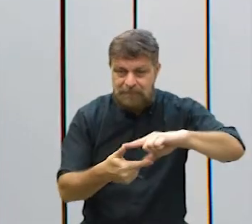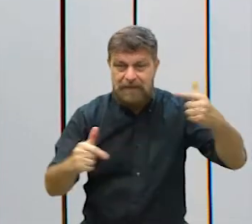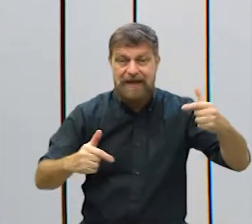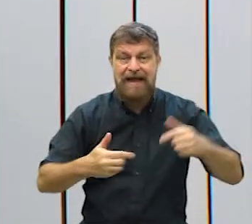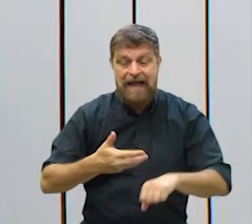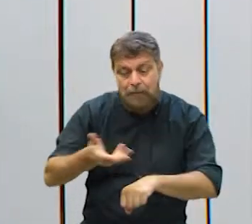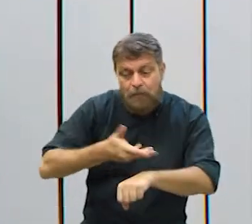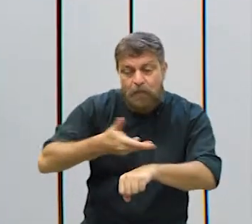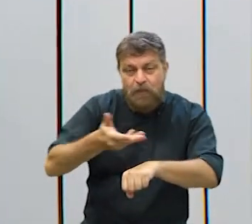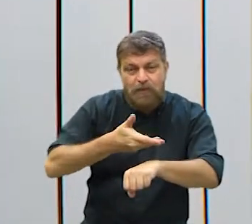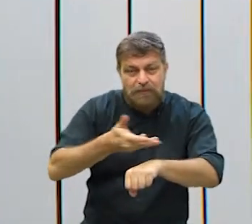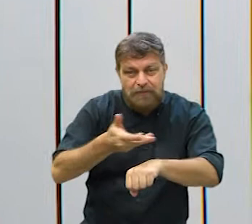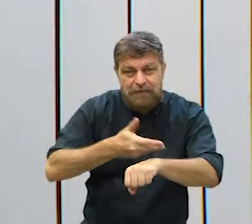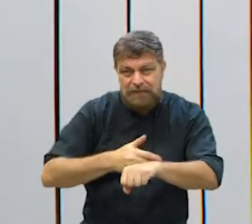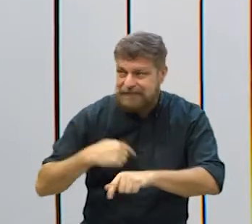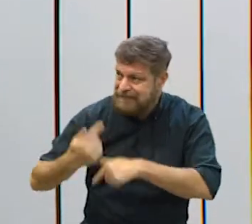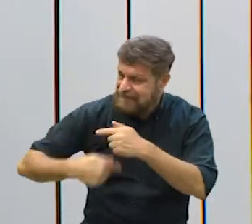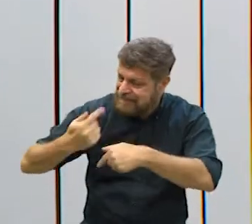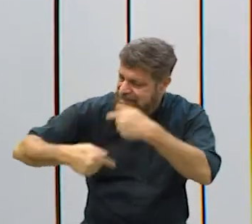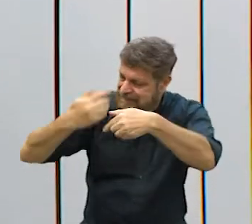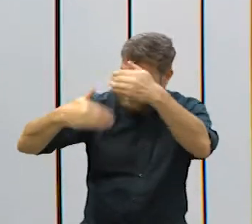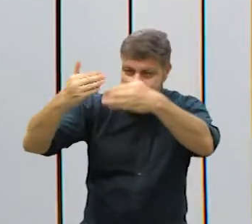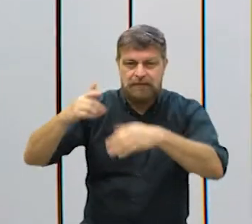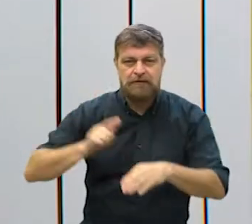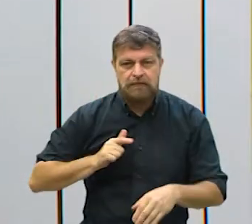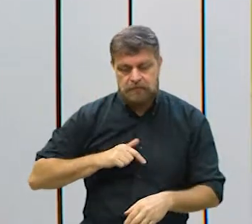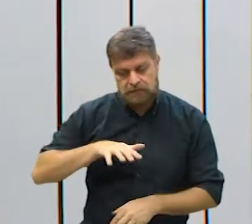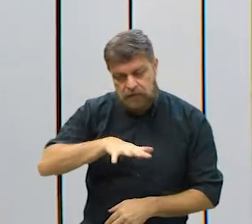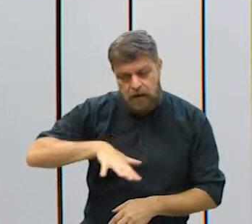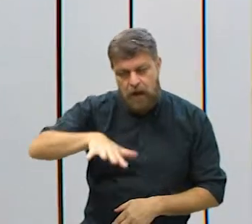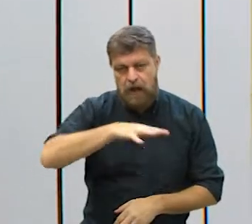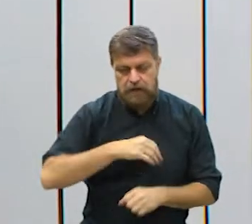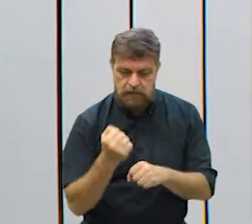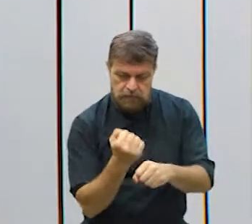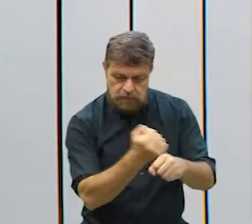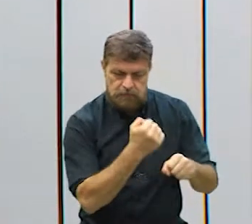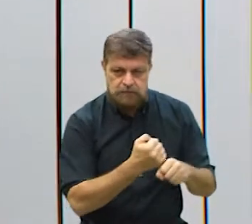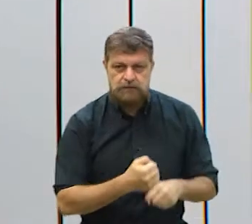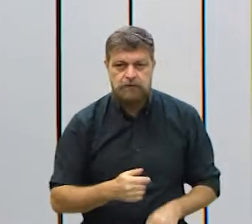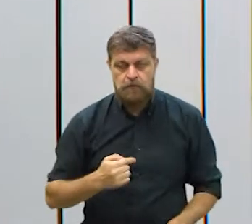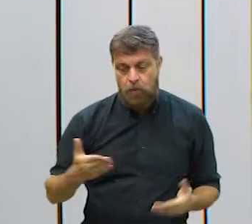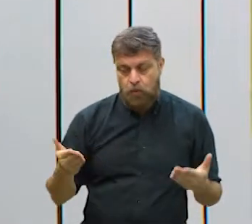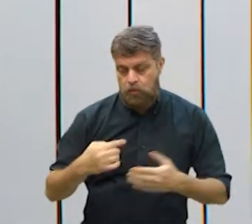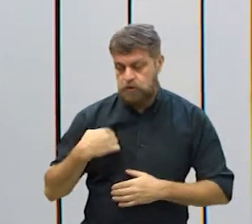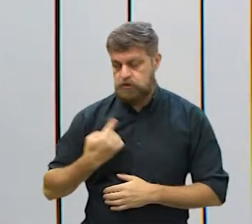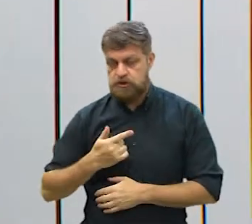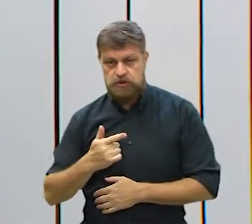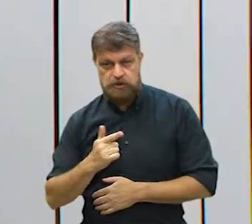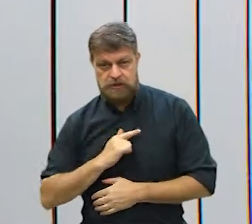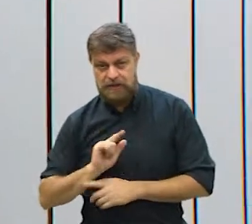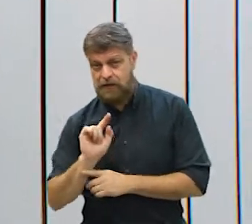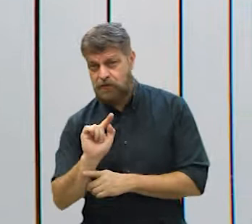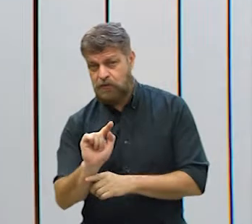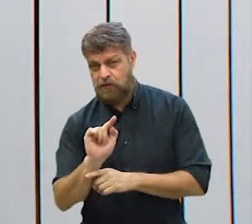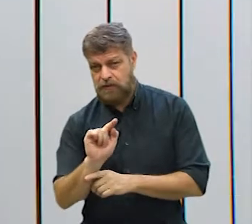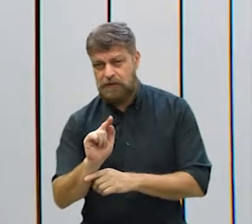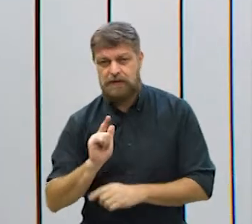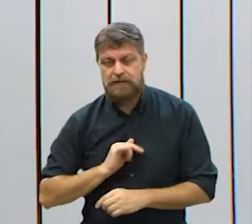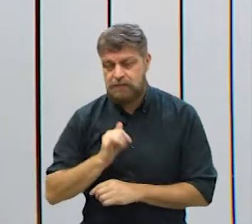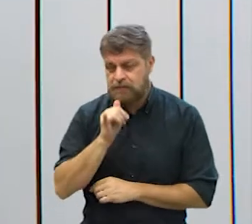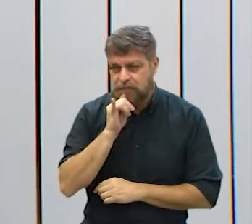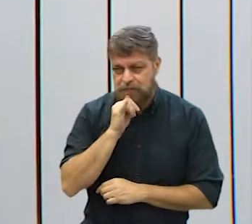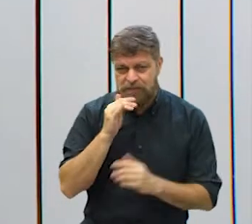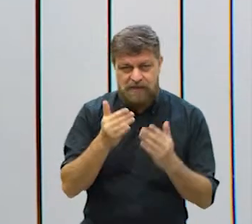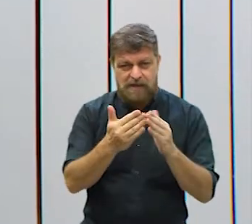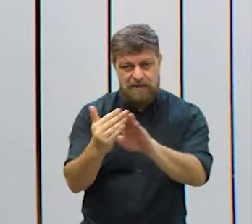modernização, uma ocupação muito rápida, um desenvolvimento social, urbanístico acelerado. Hoje nós temos a presença